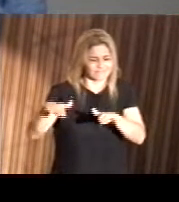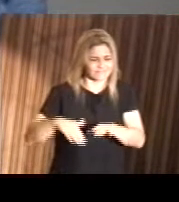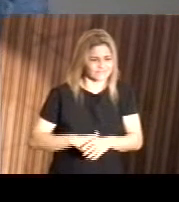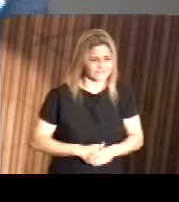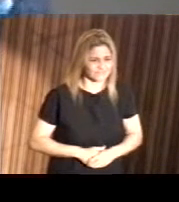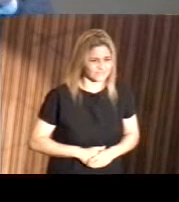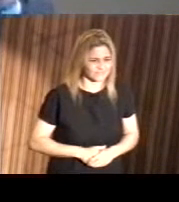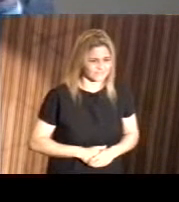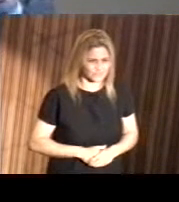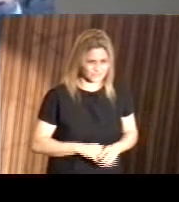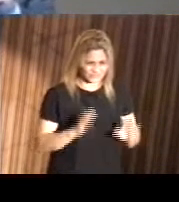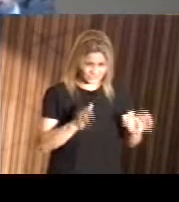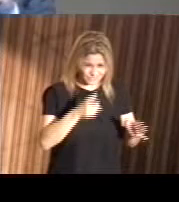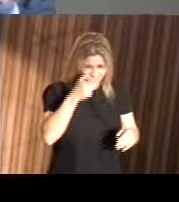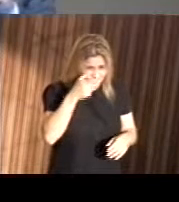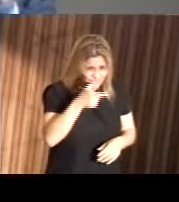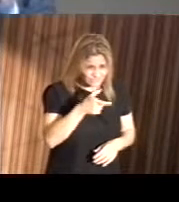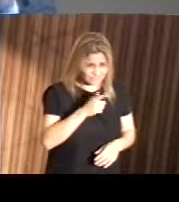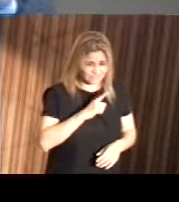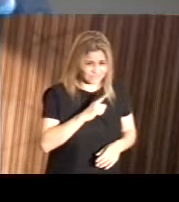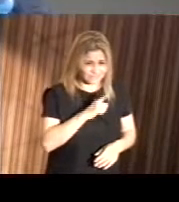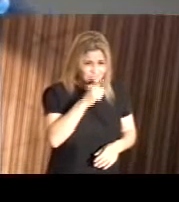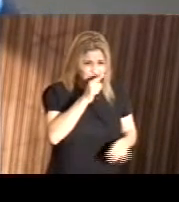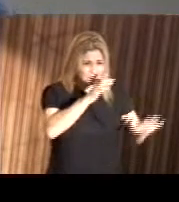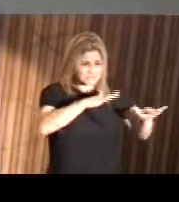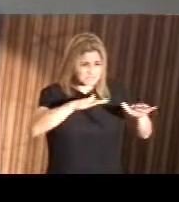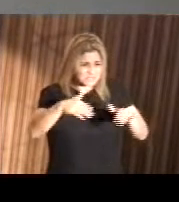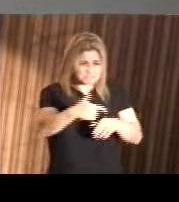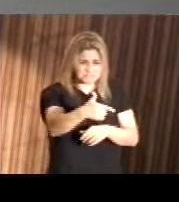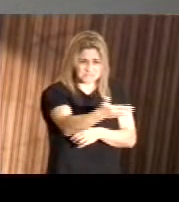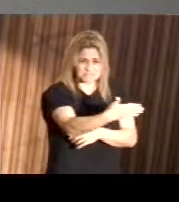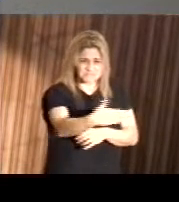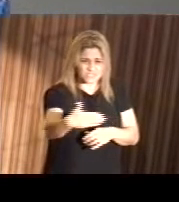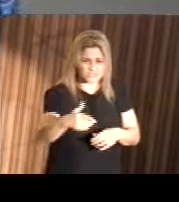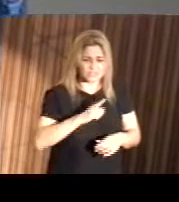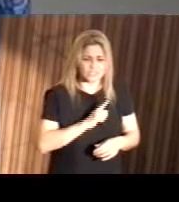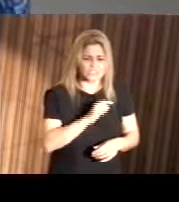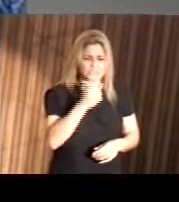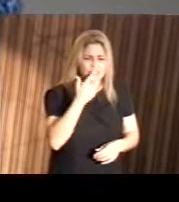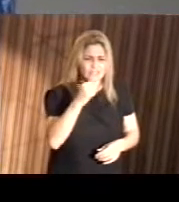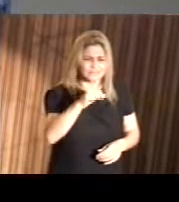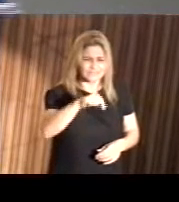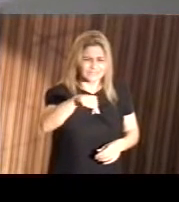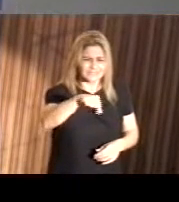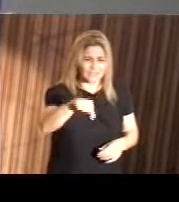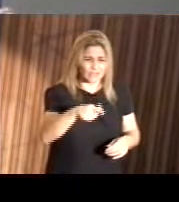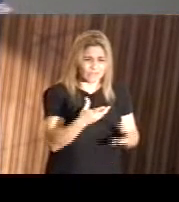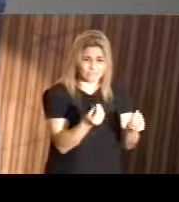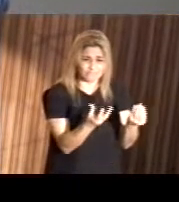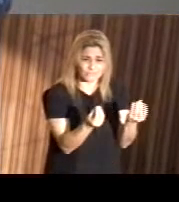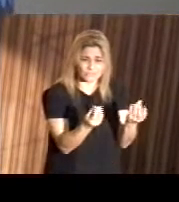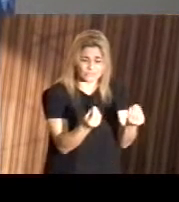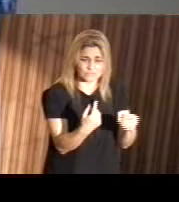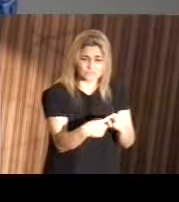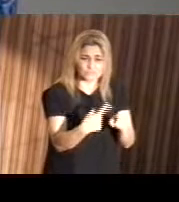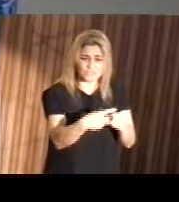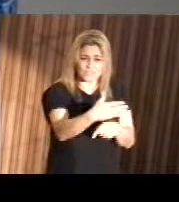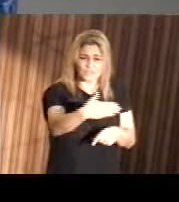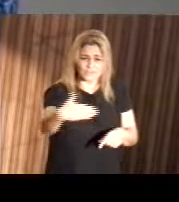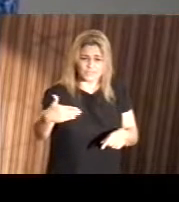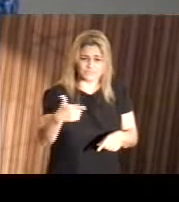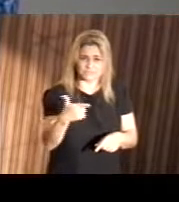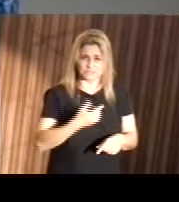Você já viu um mar que não tem peixe? Porque tem tanto sal naquele mar que nenhum peixe